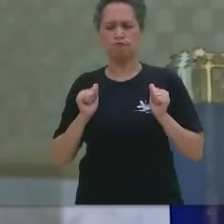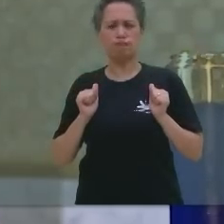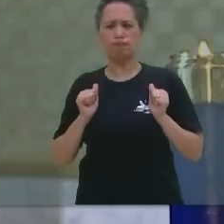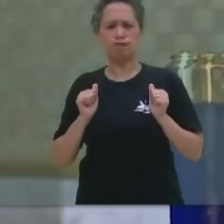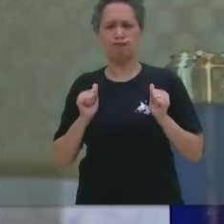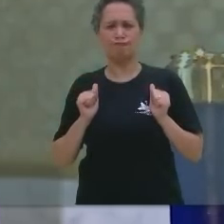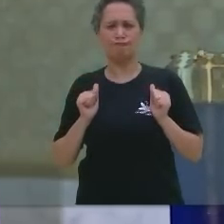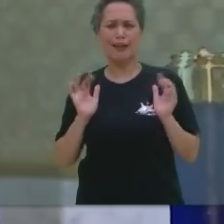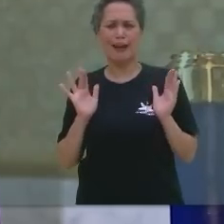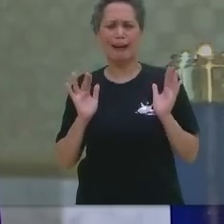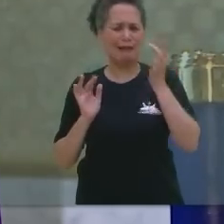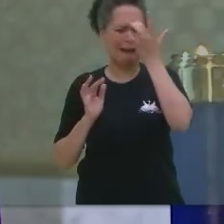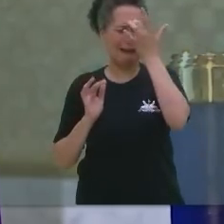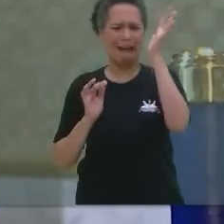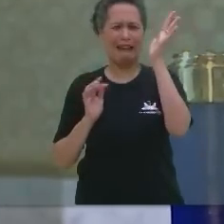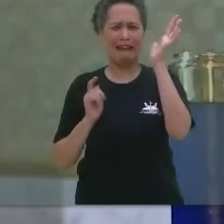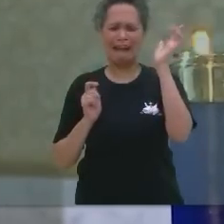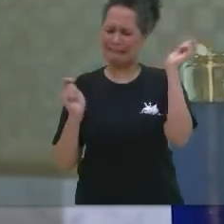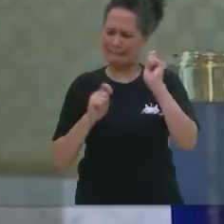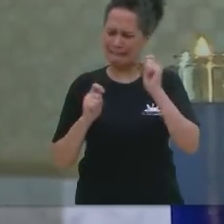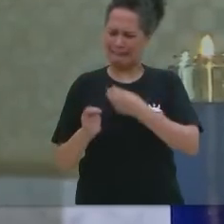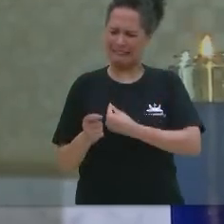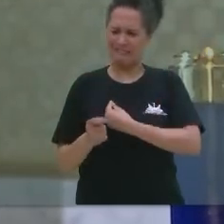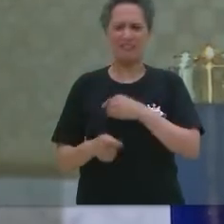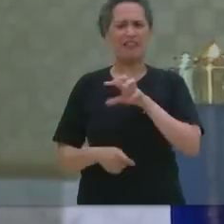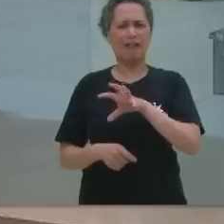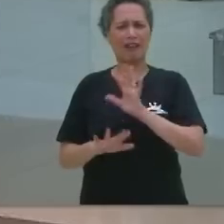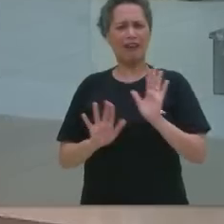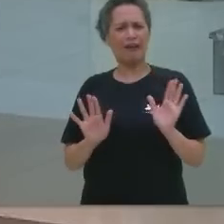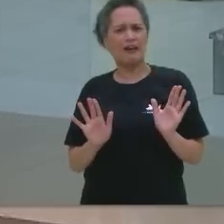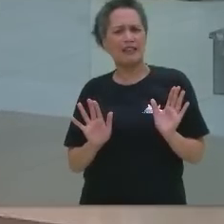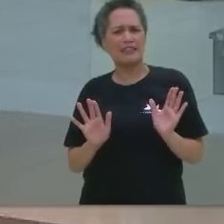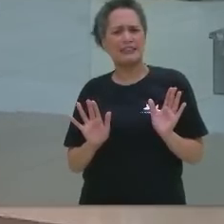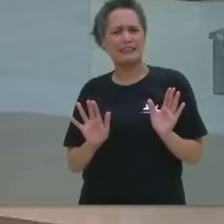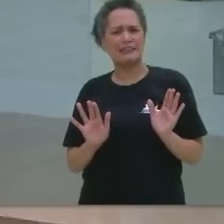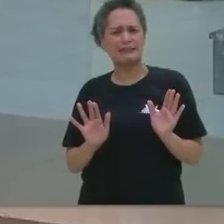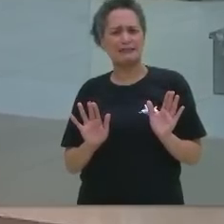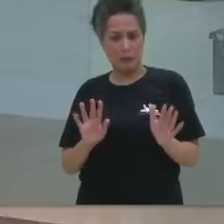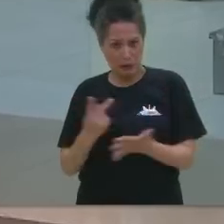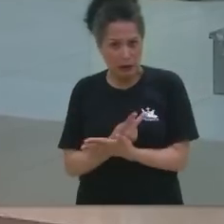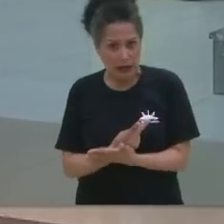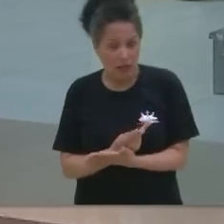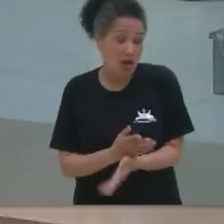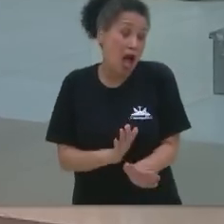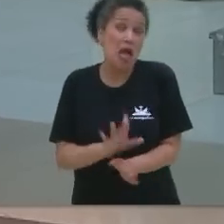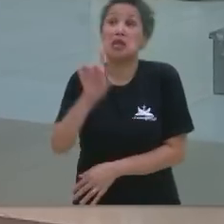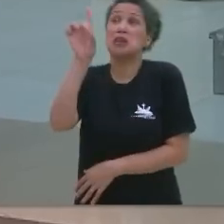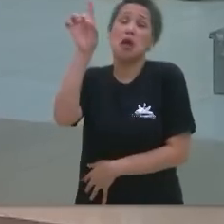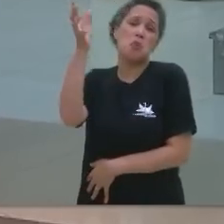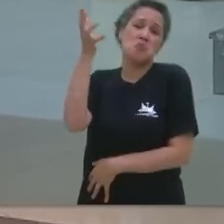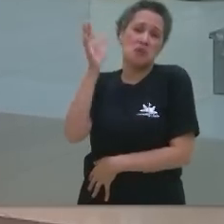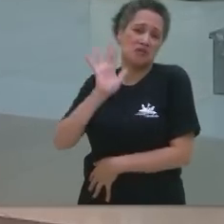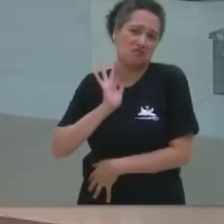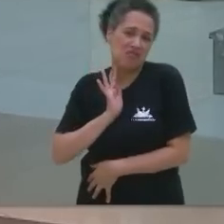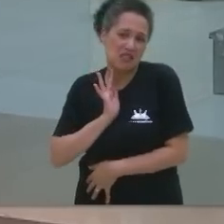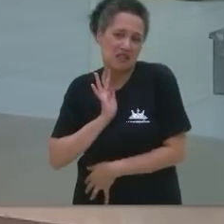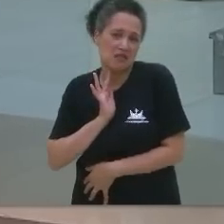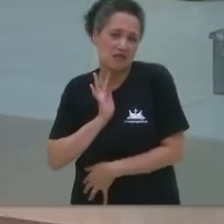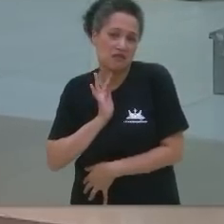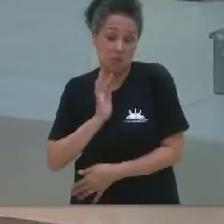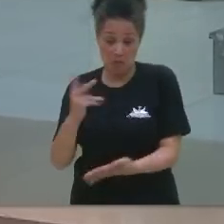viver assim. Se dá errado, porque Deus permitiu. Se dá errado, eu não tenho